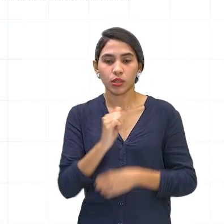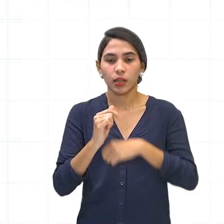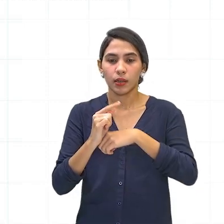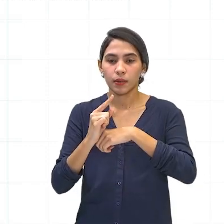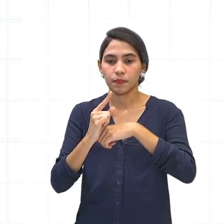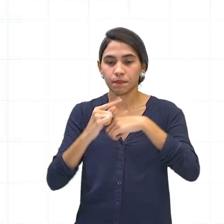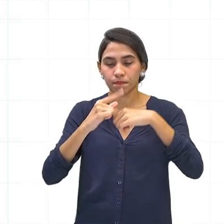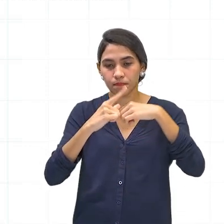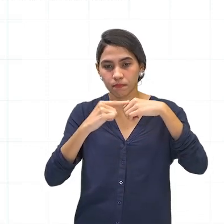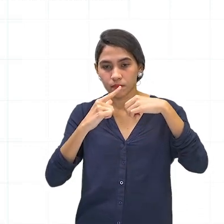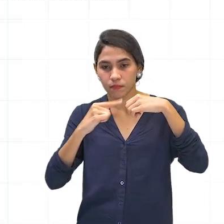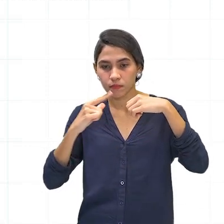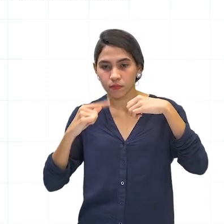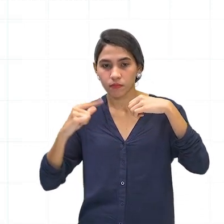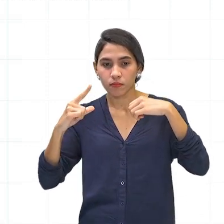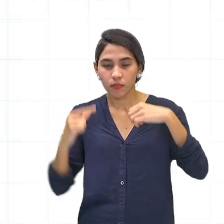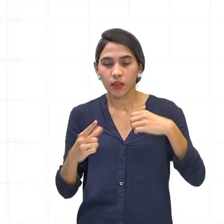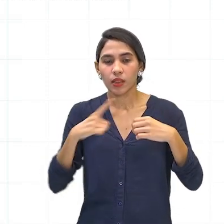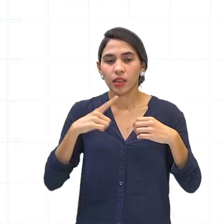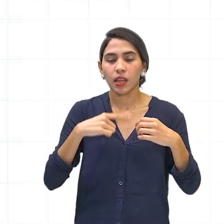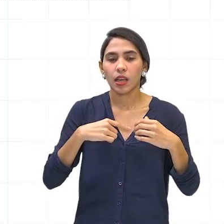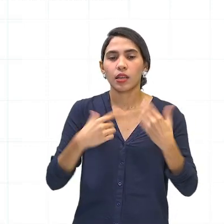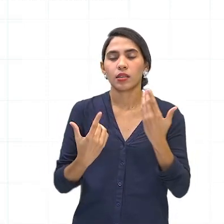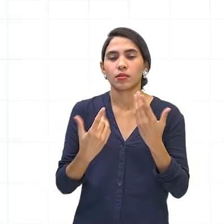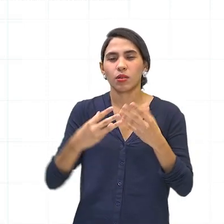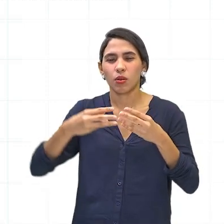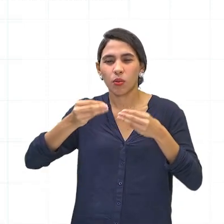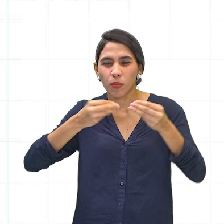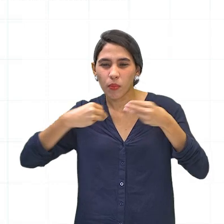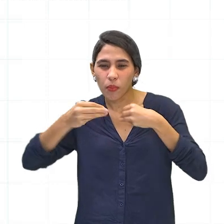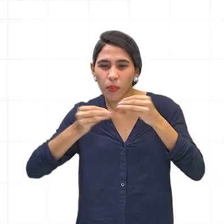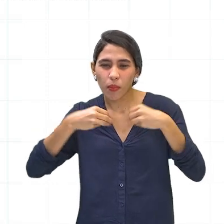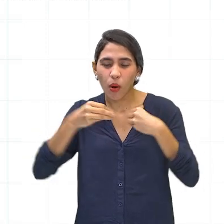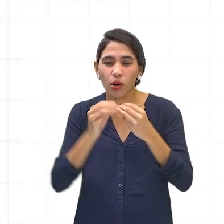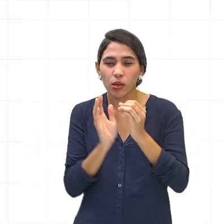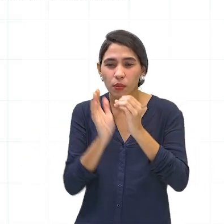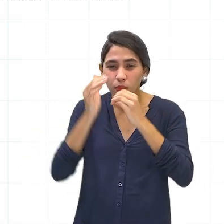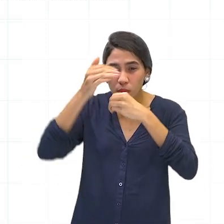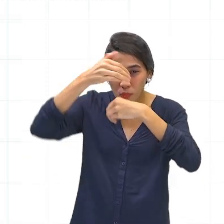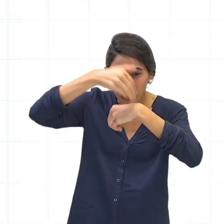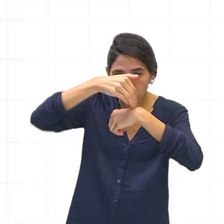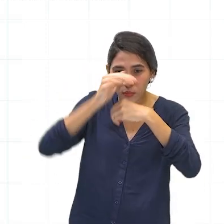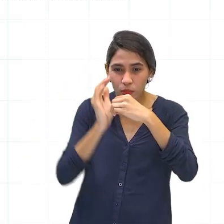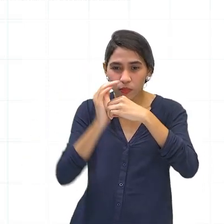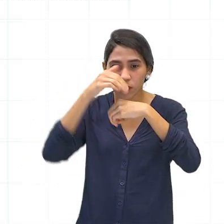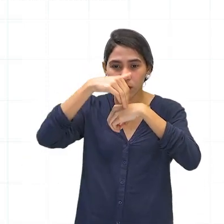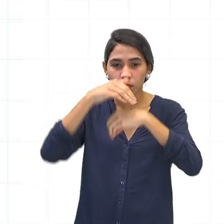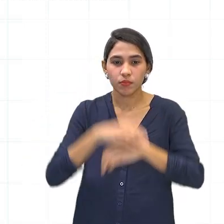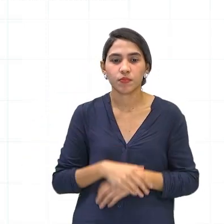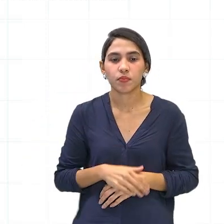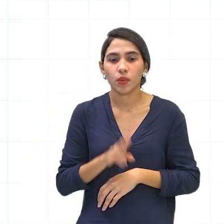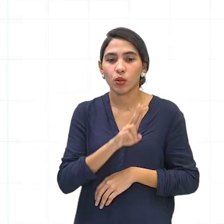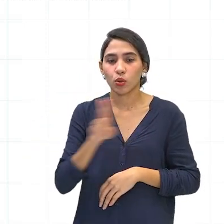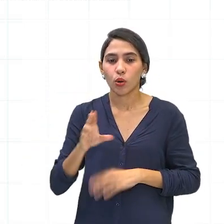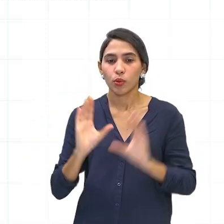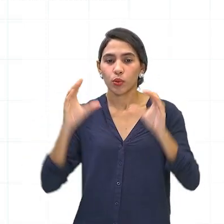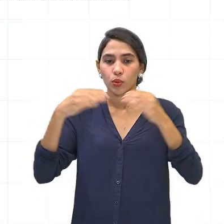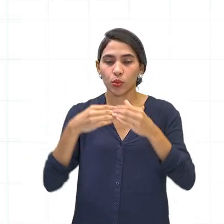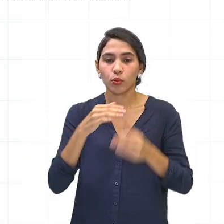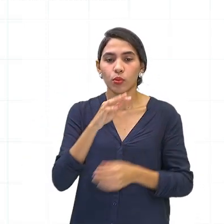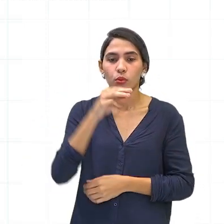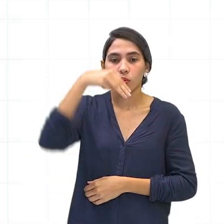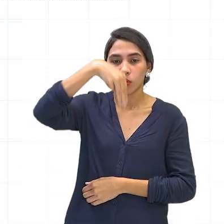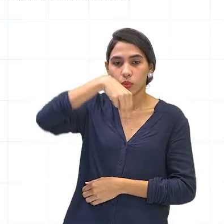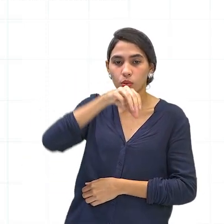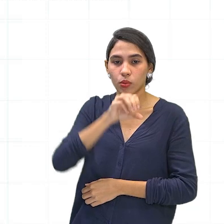terrestres, caracterizados por corpos moles, muitas vezes protegidos por conchas calcárias. Então esse nome aí do grupo, né, moluscos,